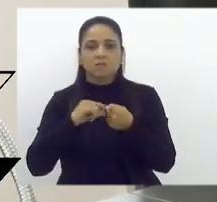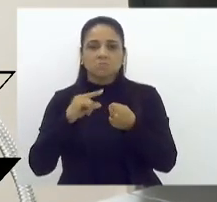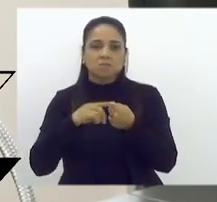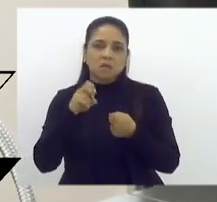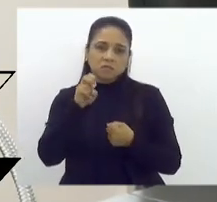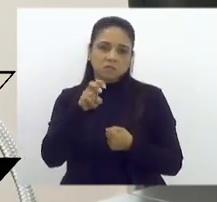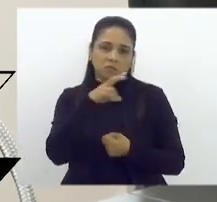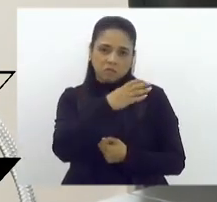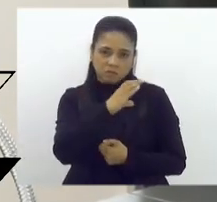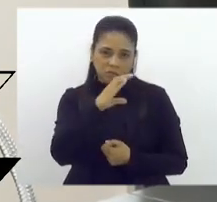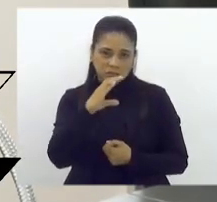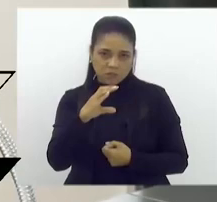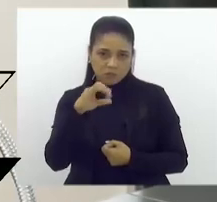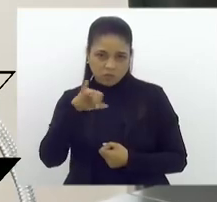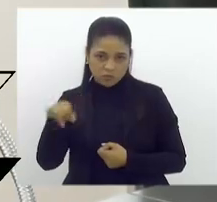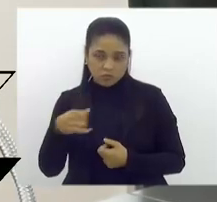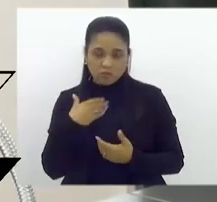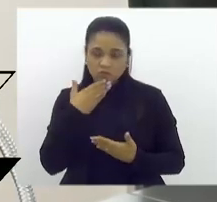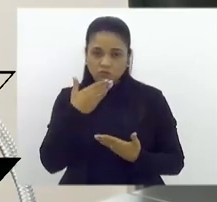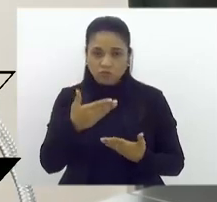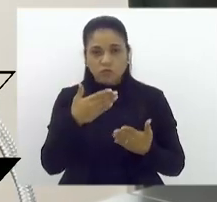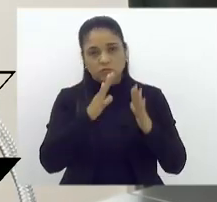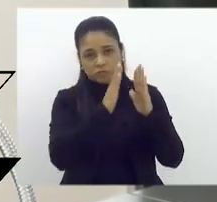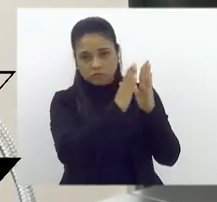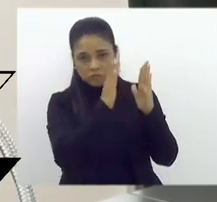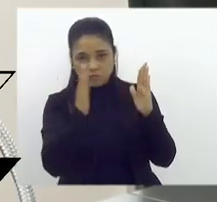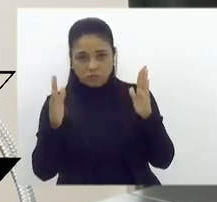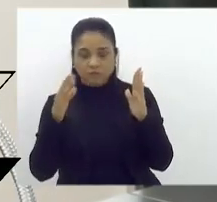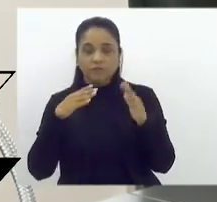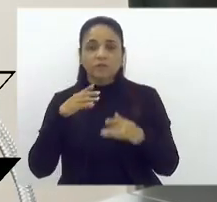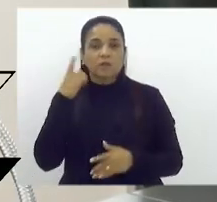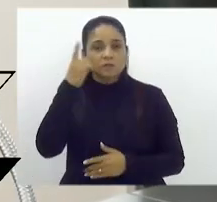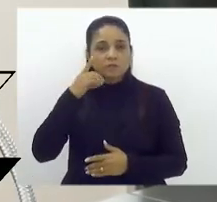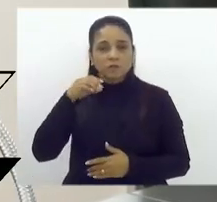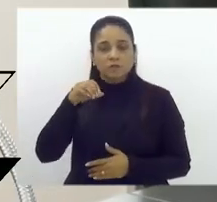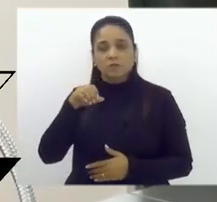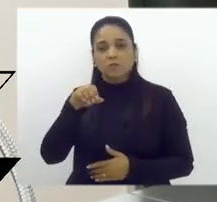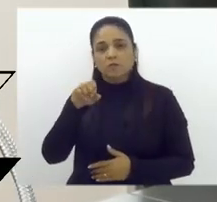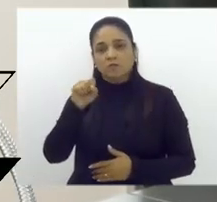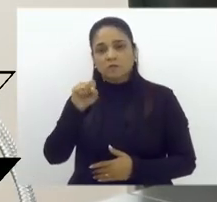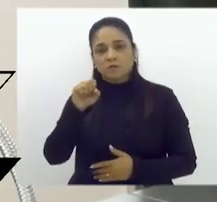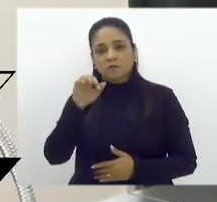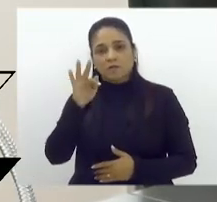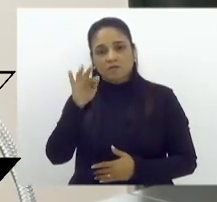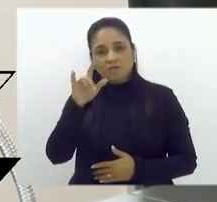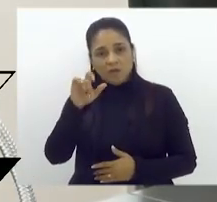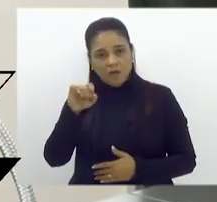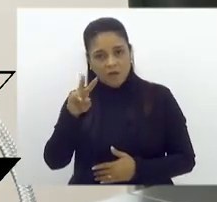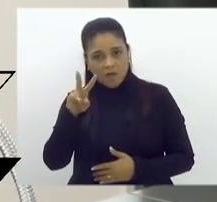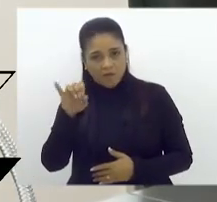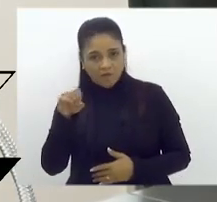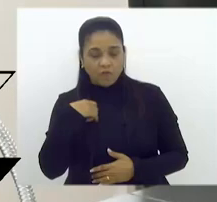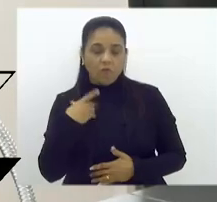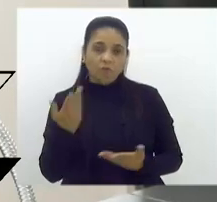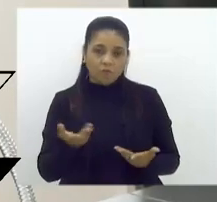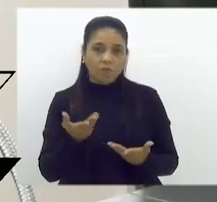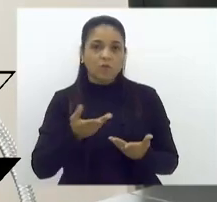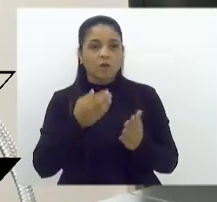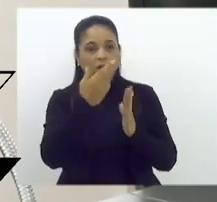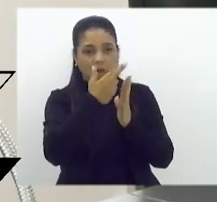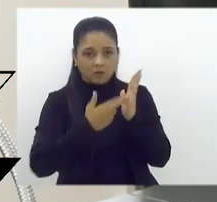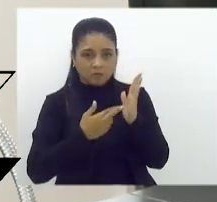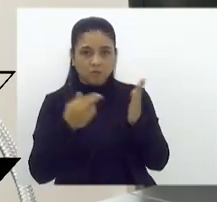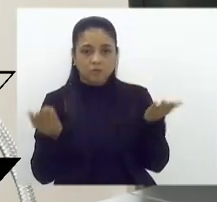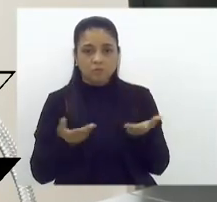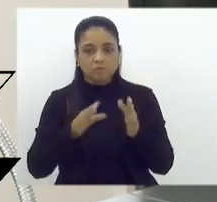Então, vou designar, chamar os trabalhos à ordem, designar o deputado Flávio Serafini, relator, do projeto, tendo apresentado agora o parecer